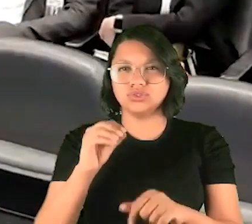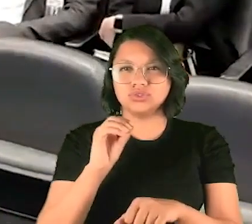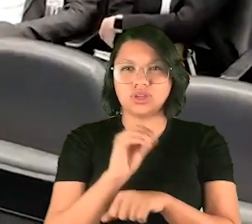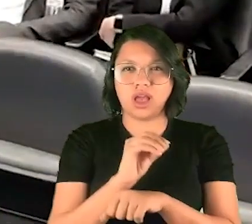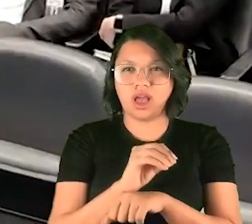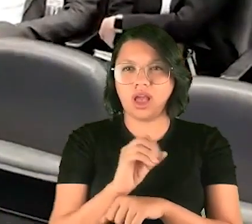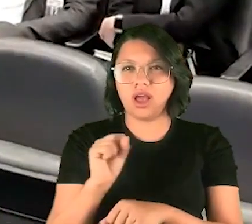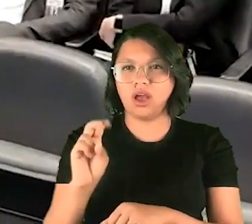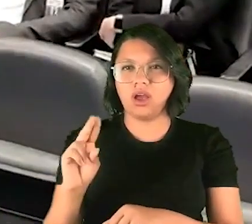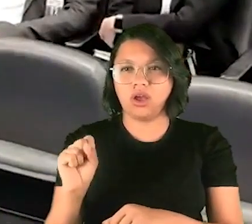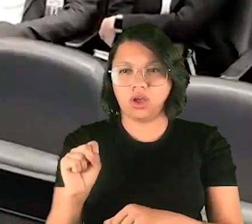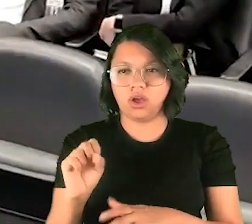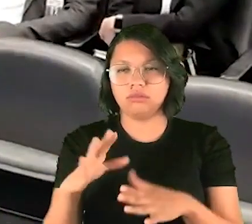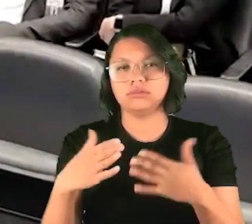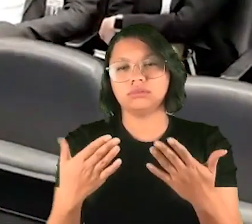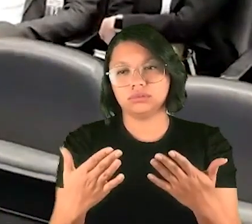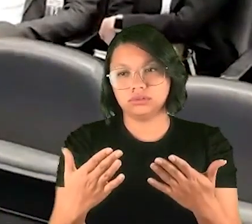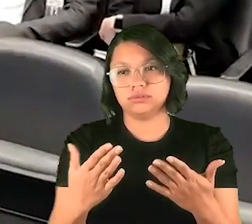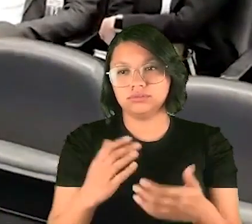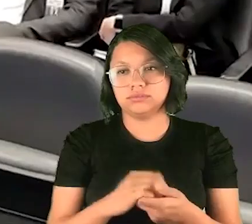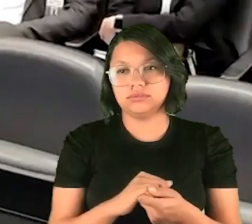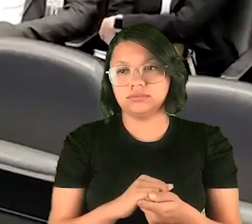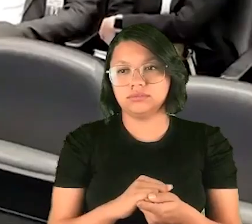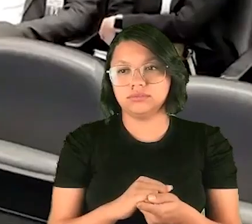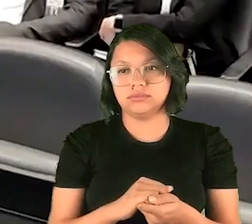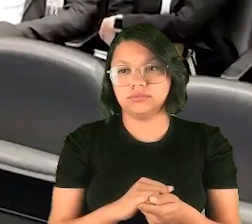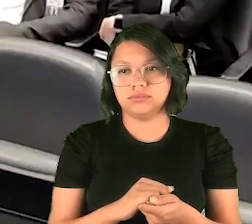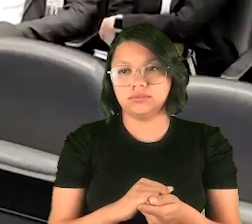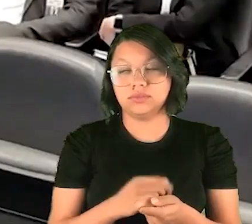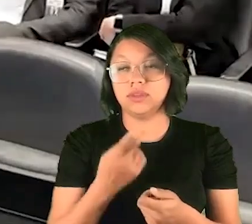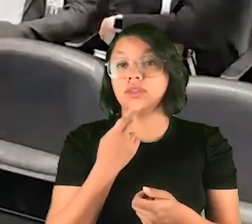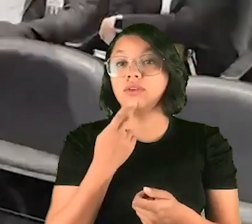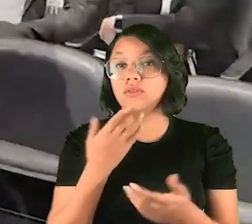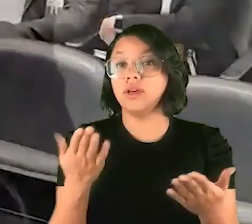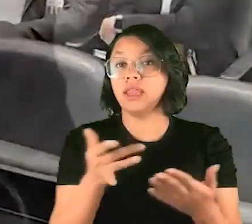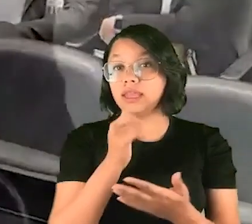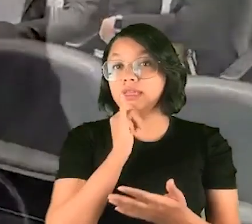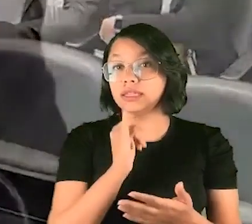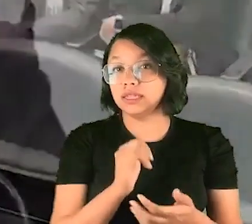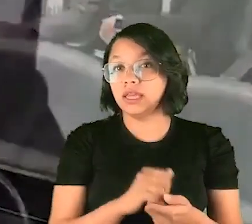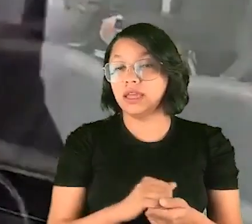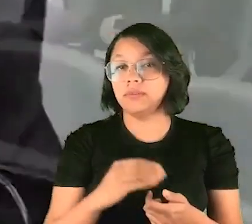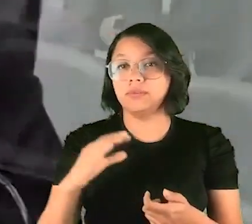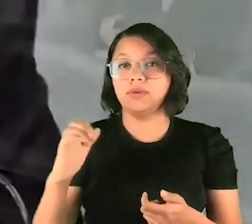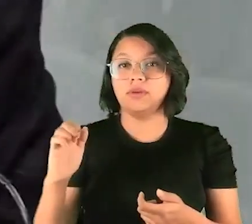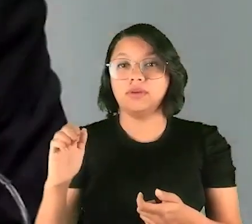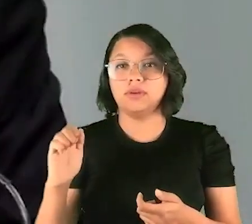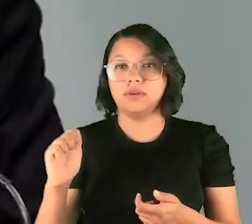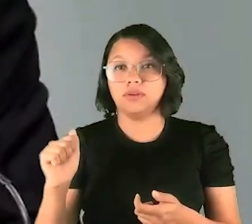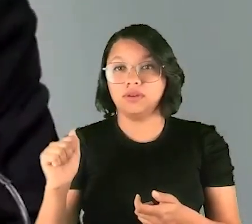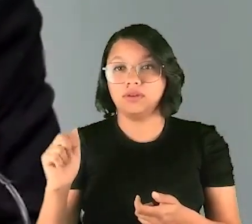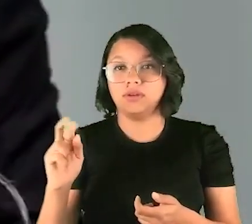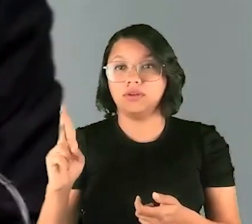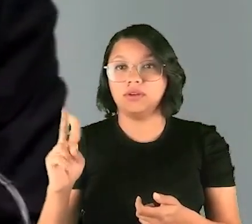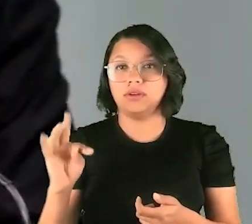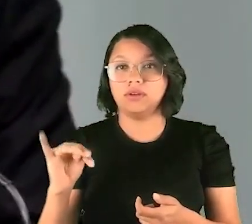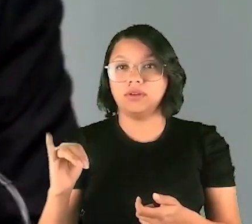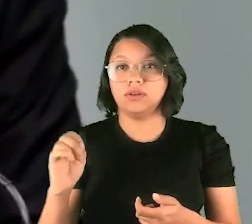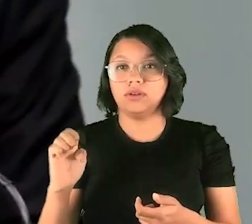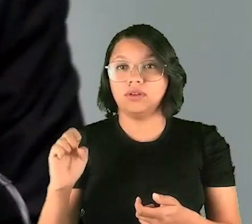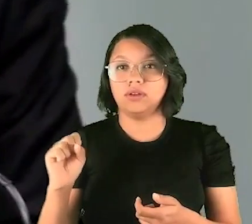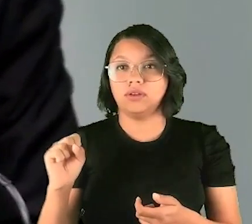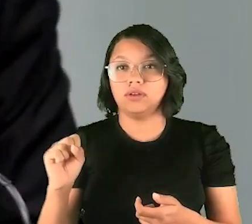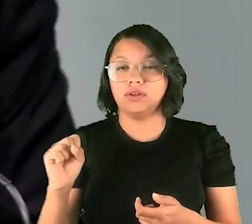a disponibilização desse tipo de tratamento no SUS? Então, interessante que eu mencionei esse exemplo,